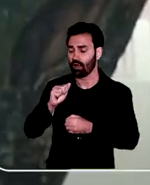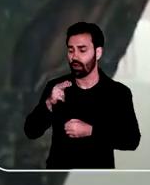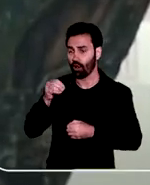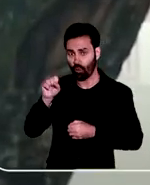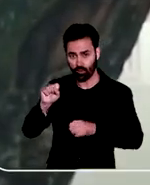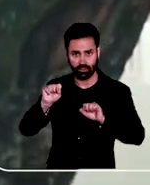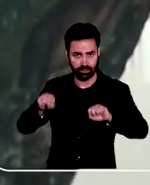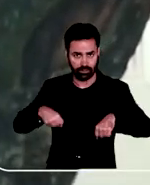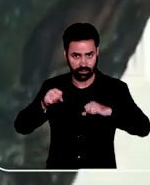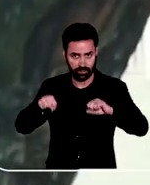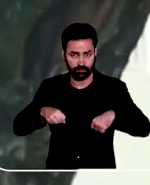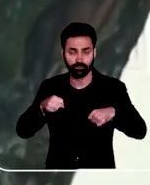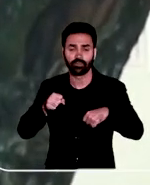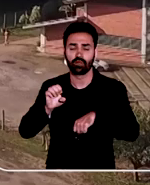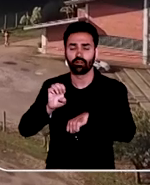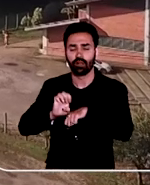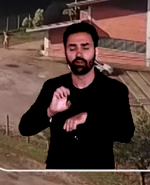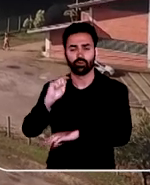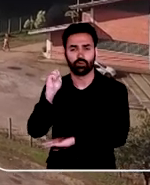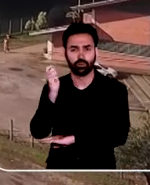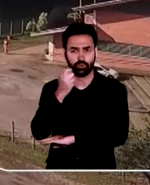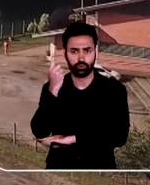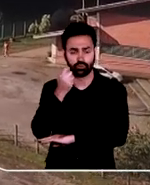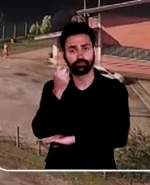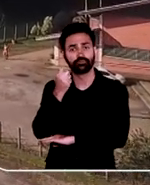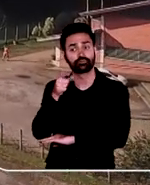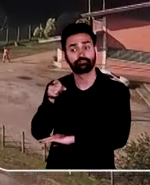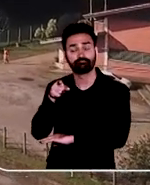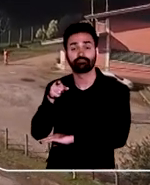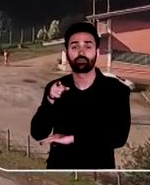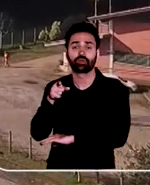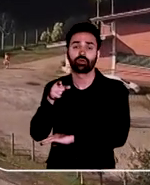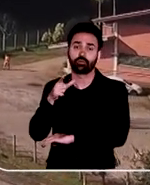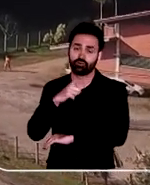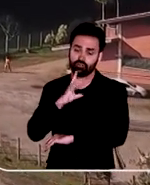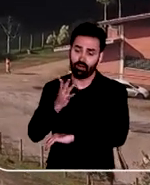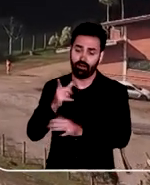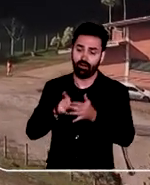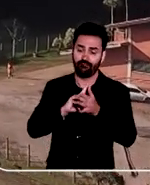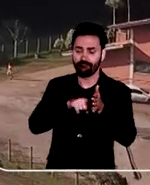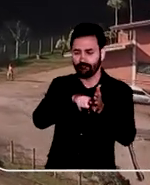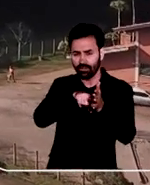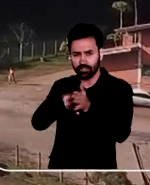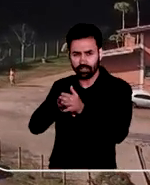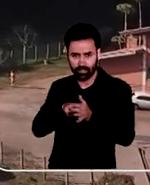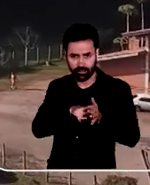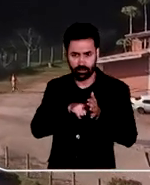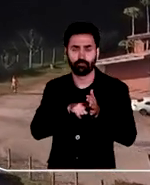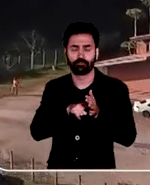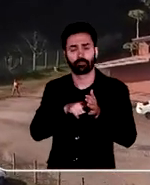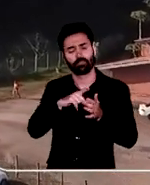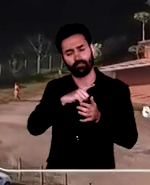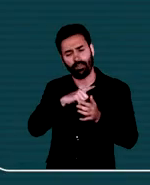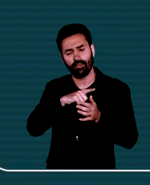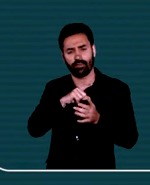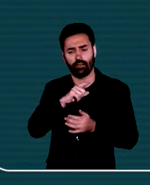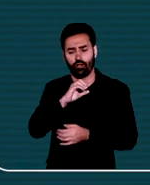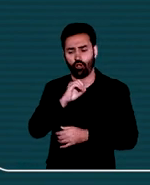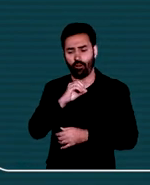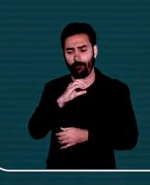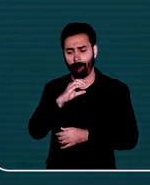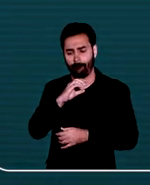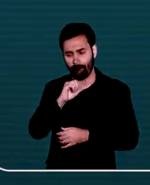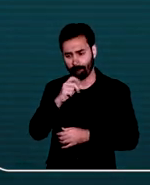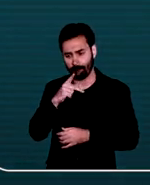município de Canoas no Rio Grande do Sul foi imposta pelo Tribunal Regional Federal da qua região após investigação no